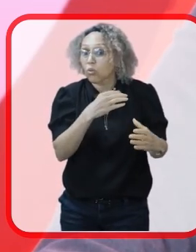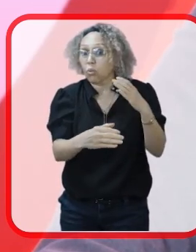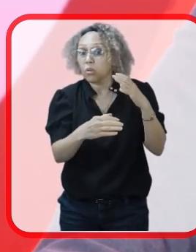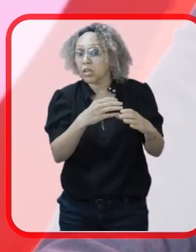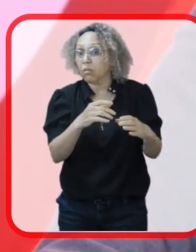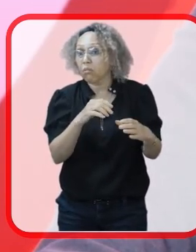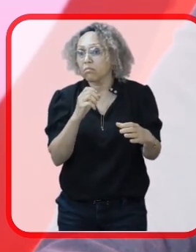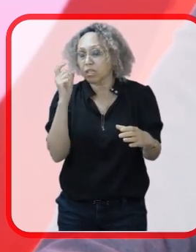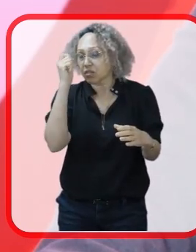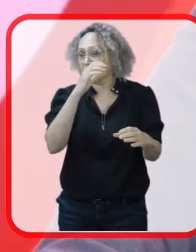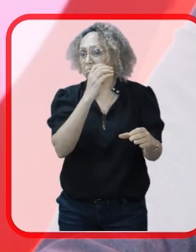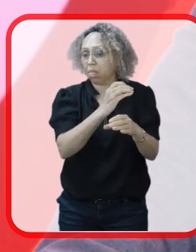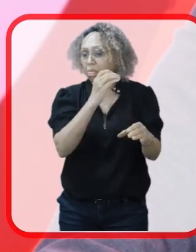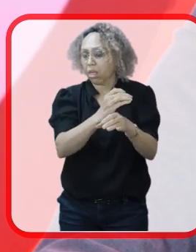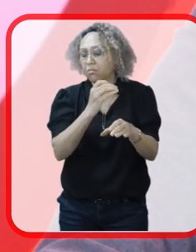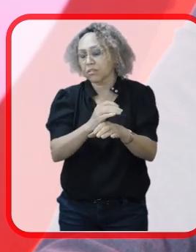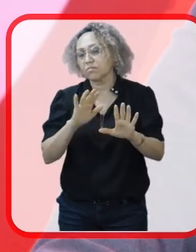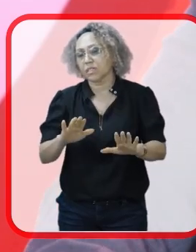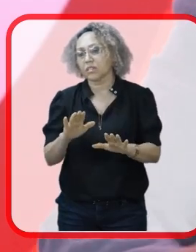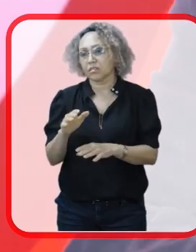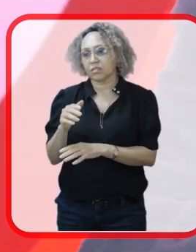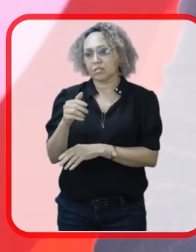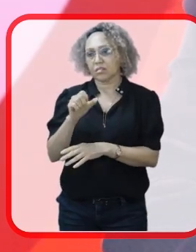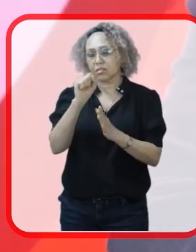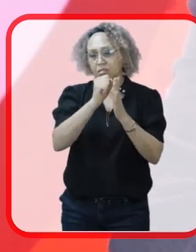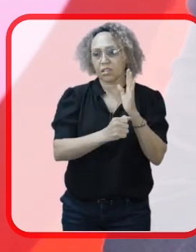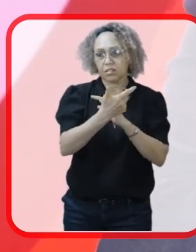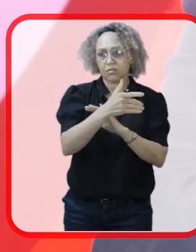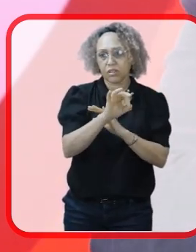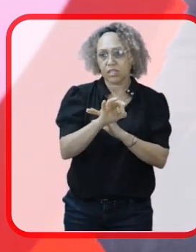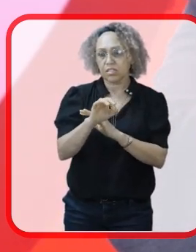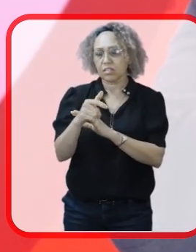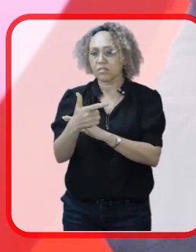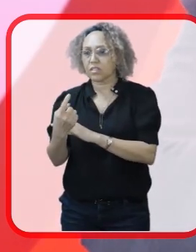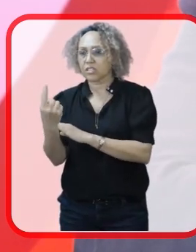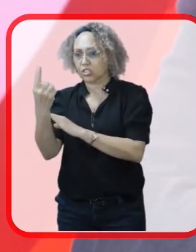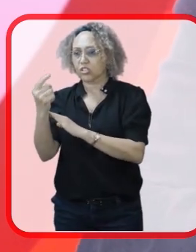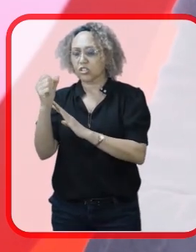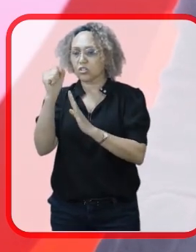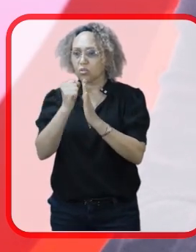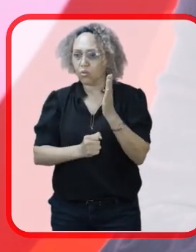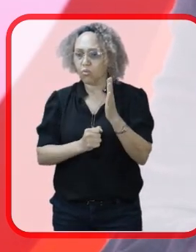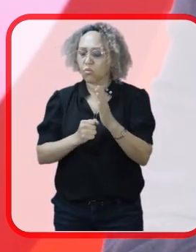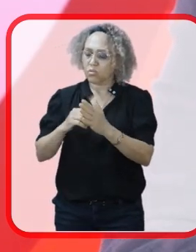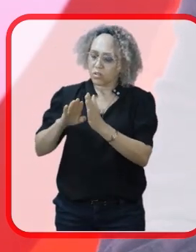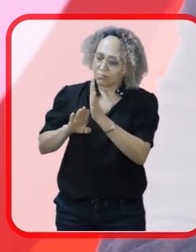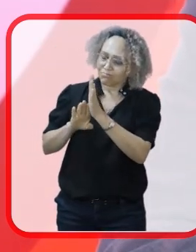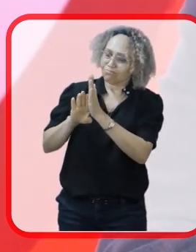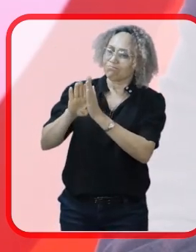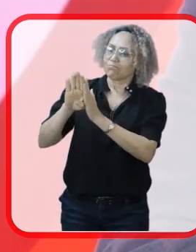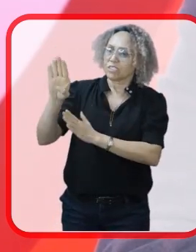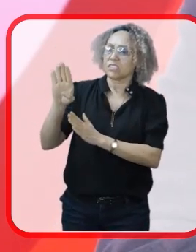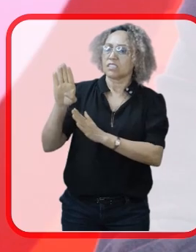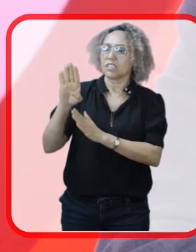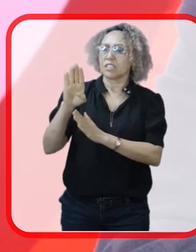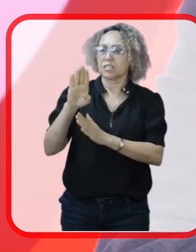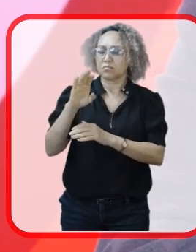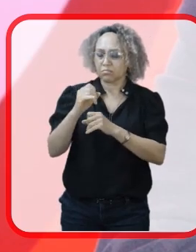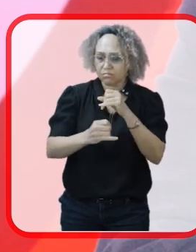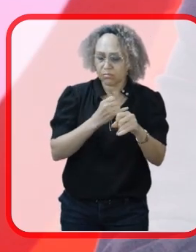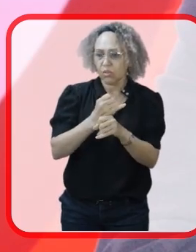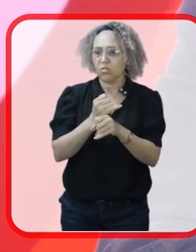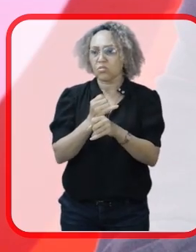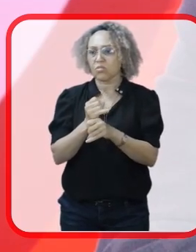avançamos a tecnologia no nosso parque produtivo, avançamos a robótica, as